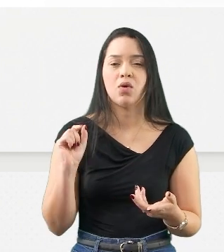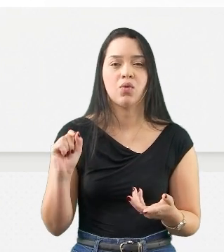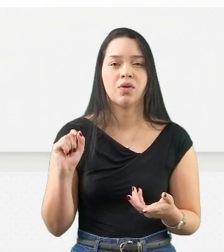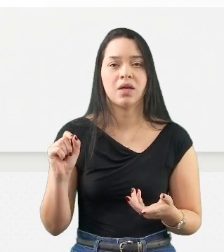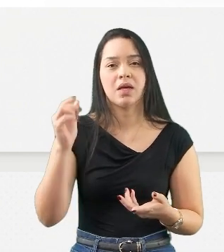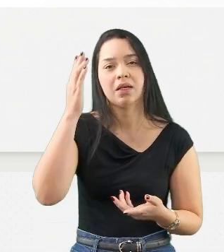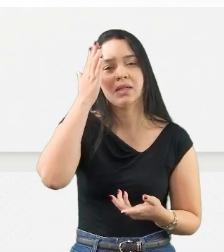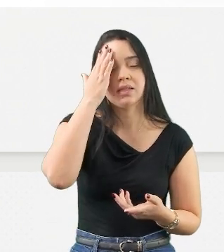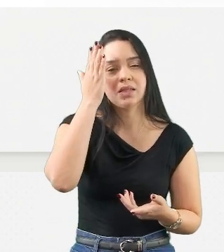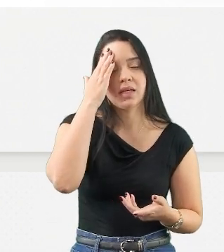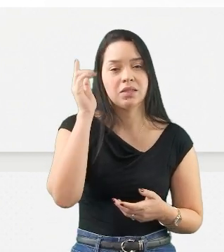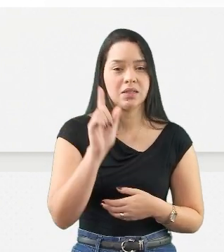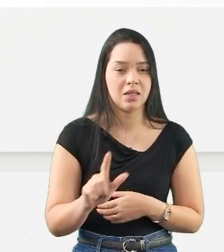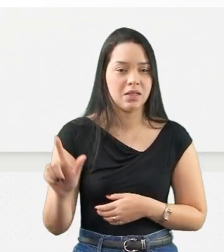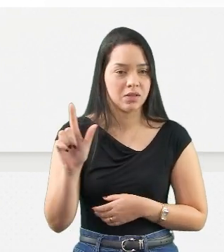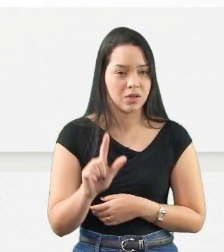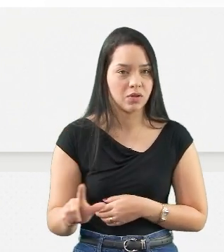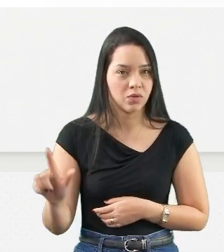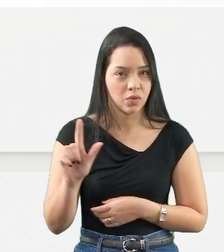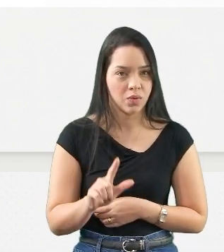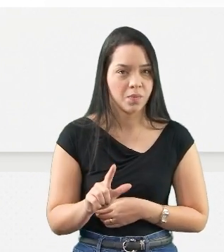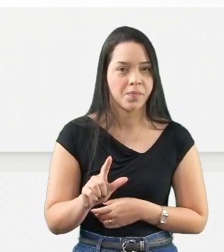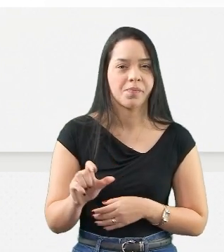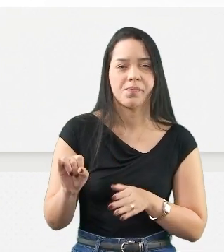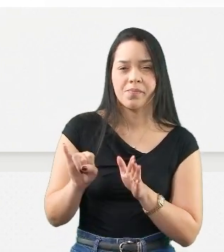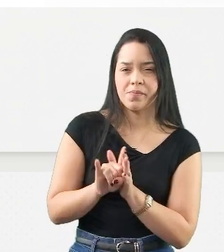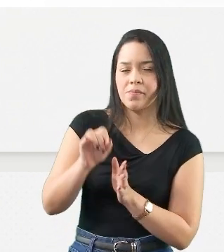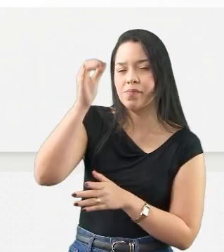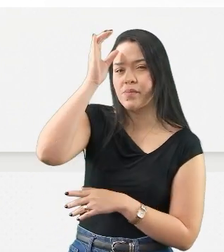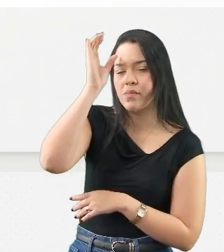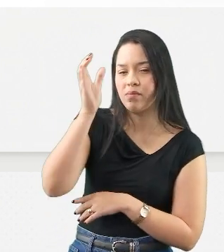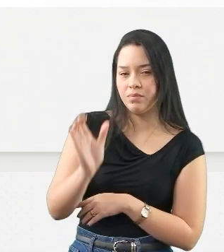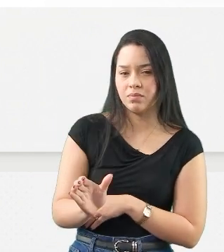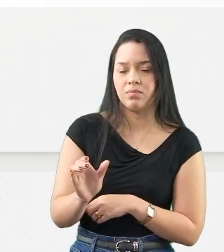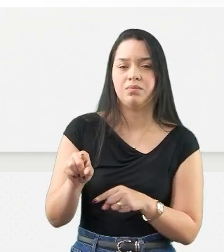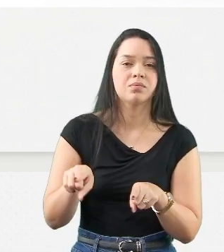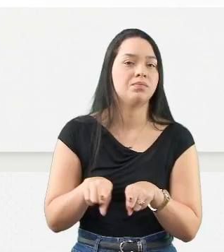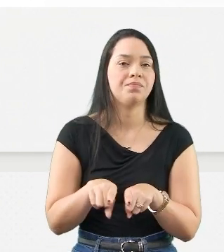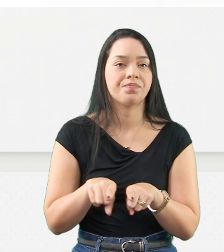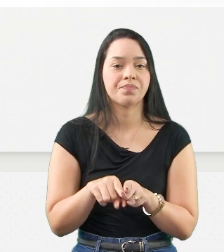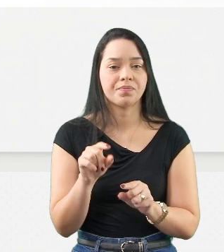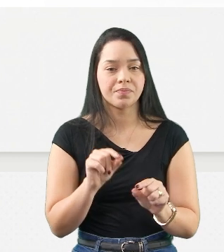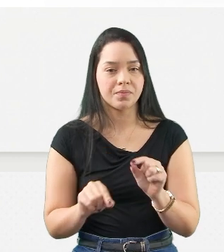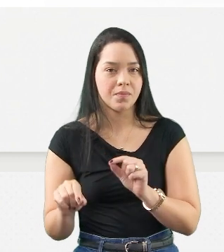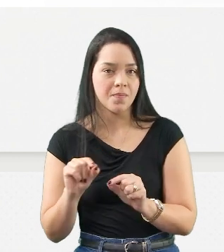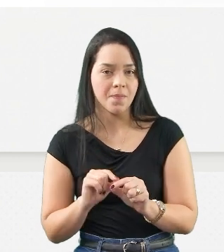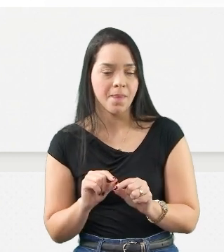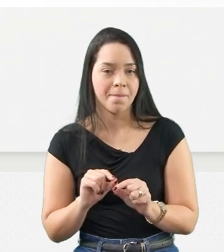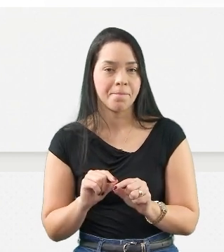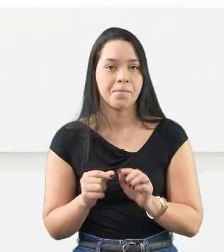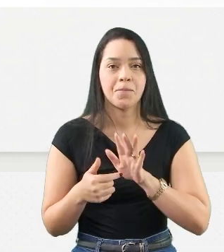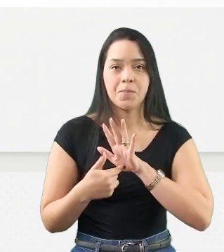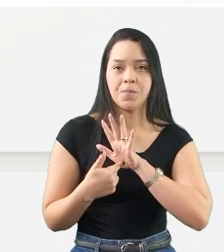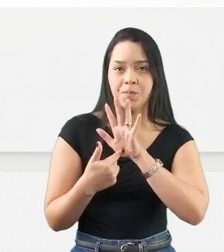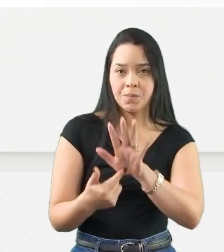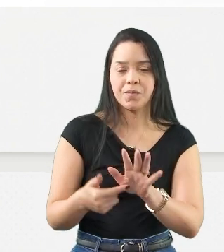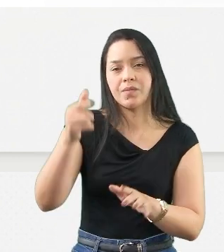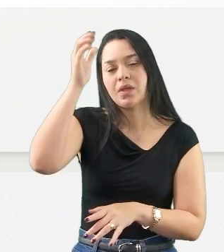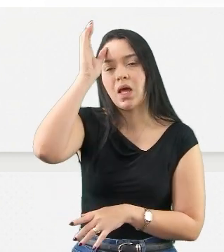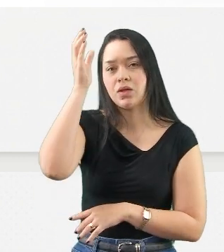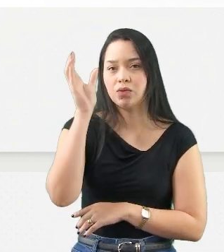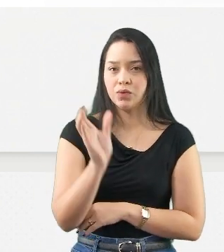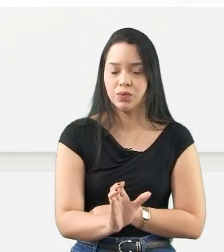entende que a literatura e identidade cultural, elas imbricam também na questão de que ela espelha a cultura,